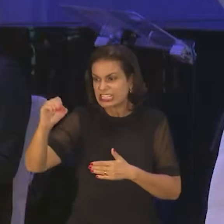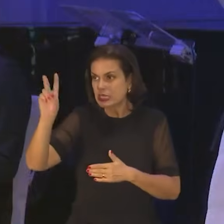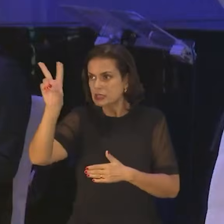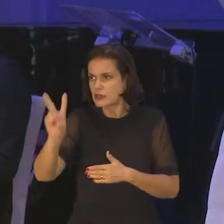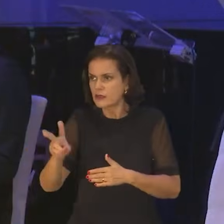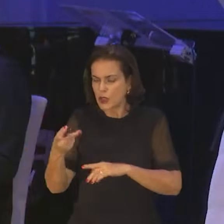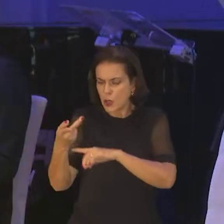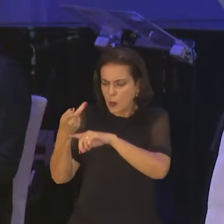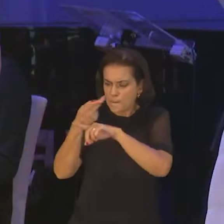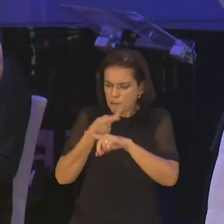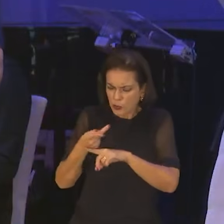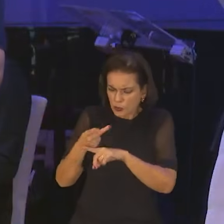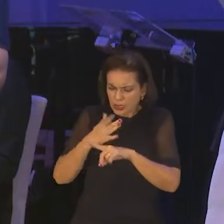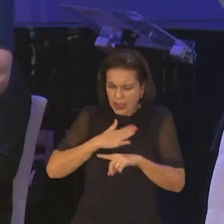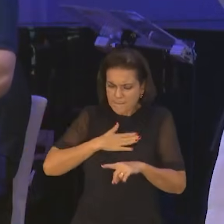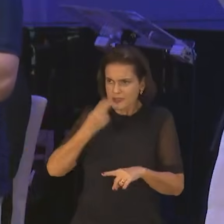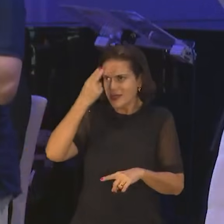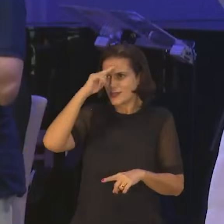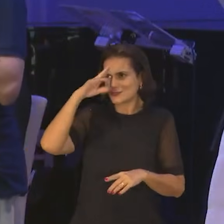minha história na Bíblia.